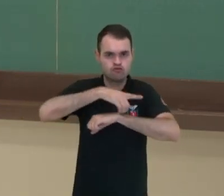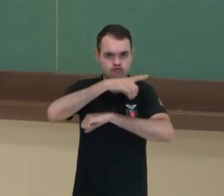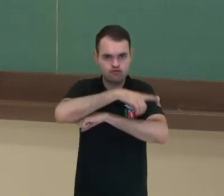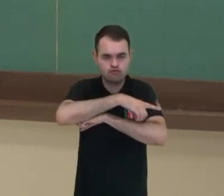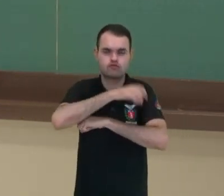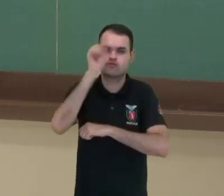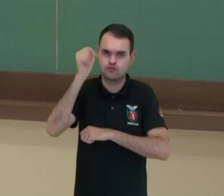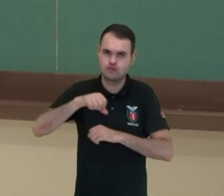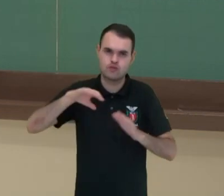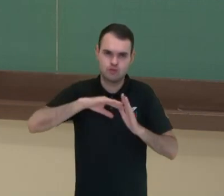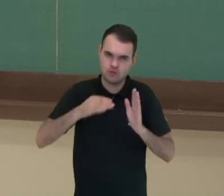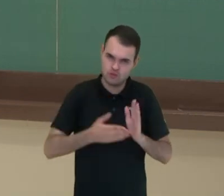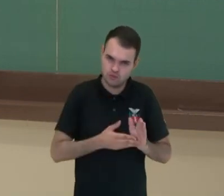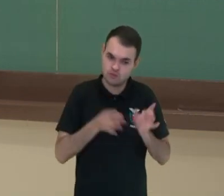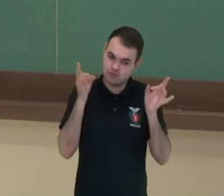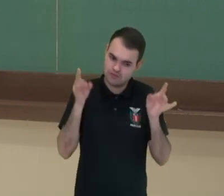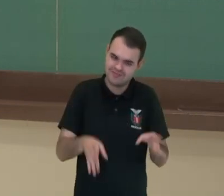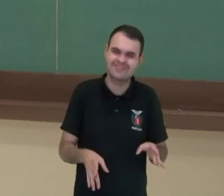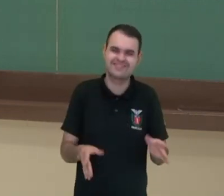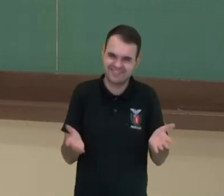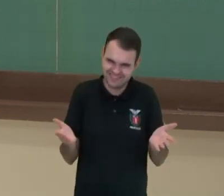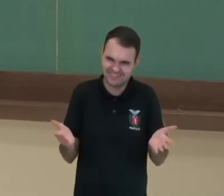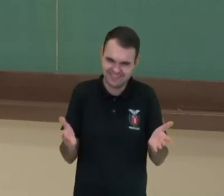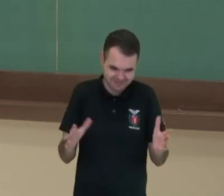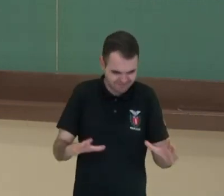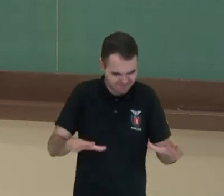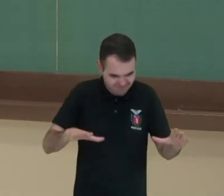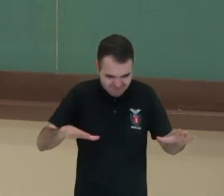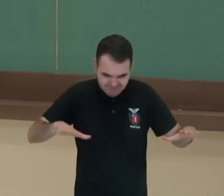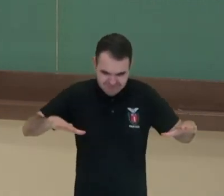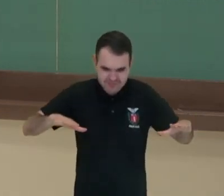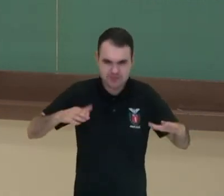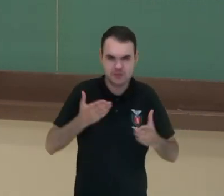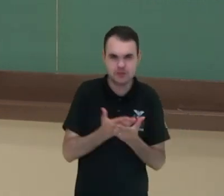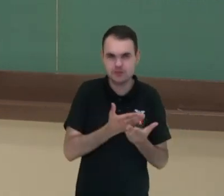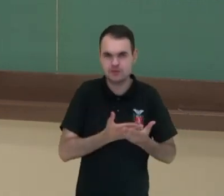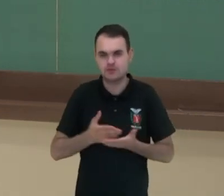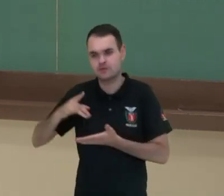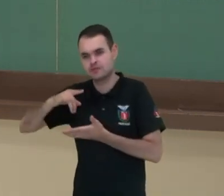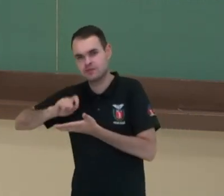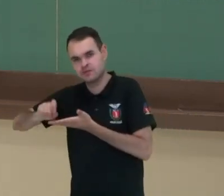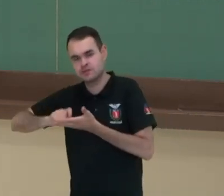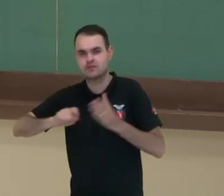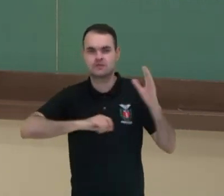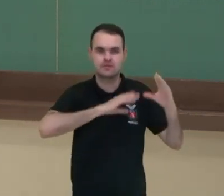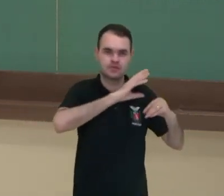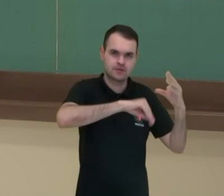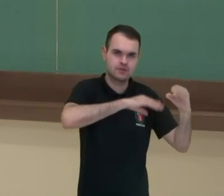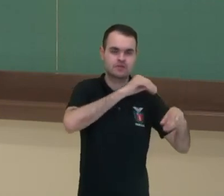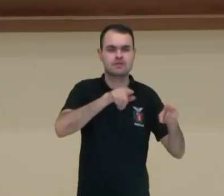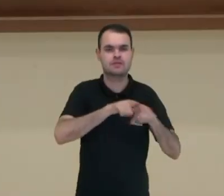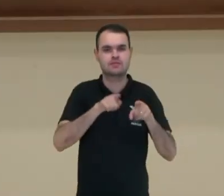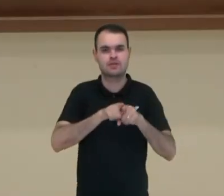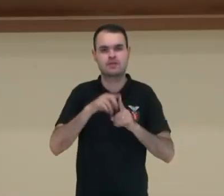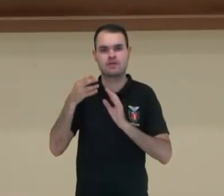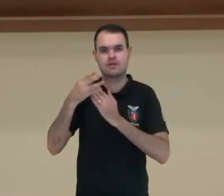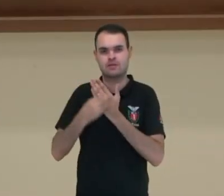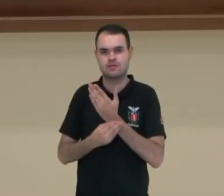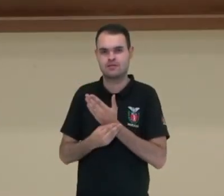mas ele não foi deixado por seres humanos, né? Pelo dinossauro, né? Estudamos as fontes escritas e orais também. Nossas